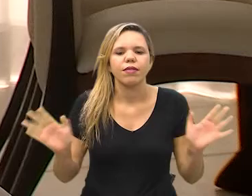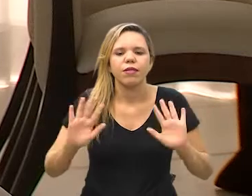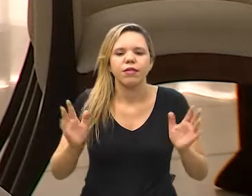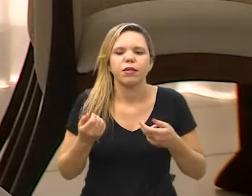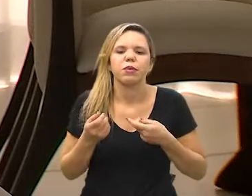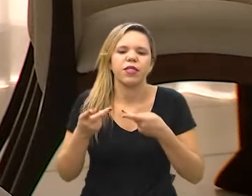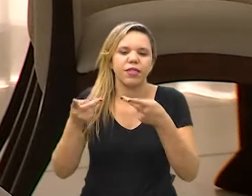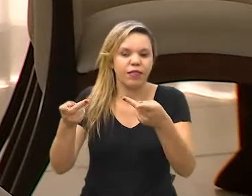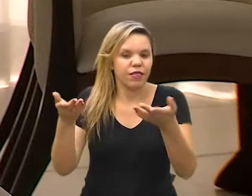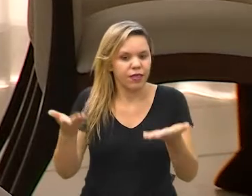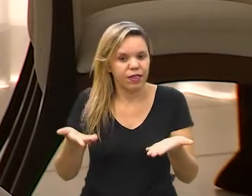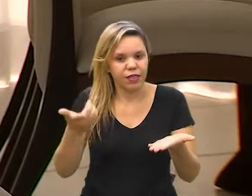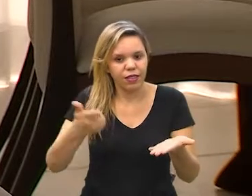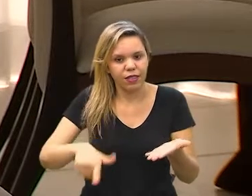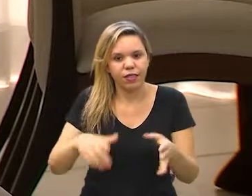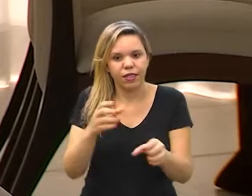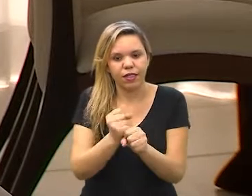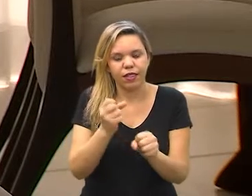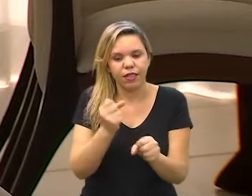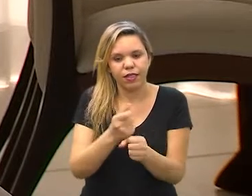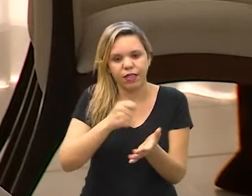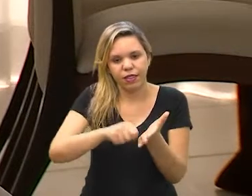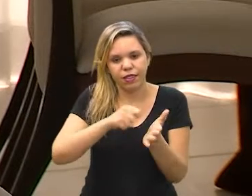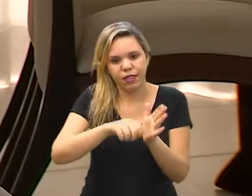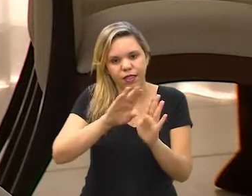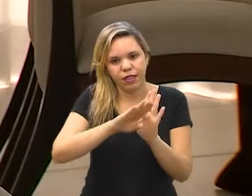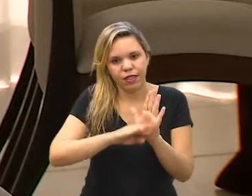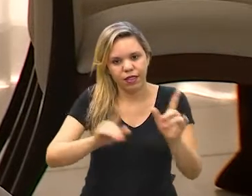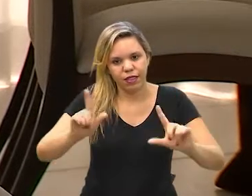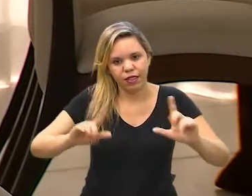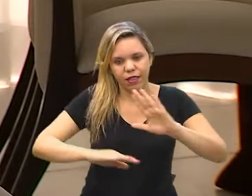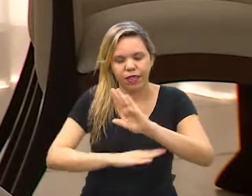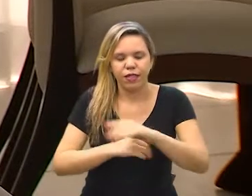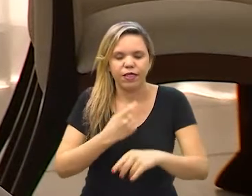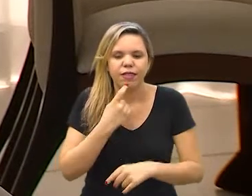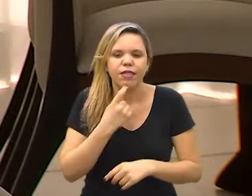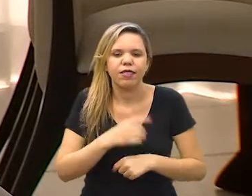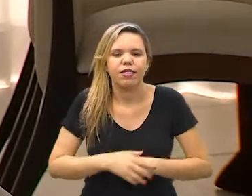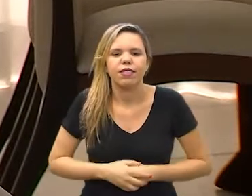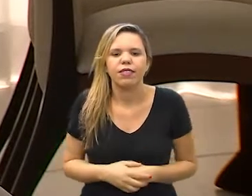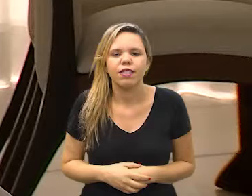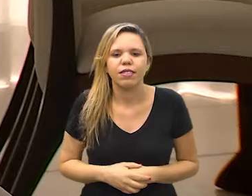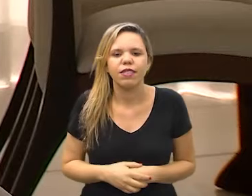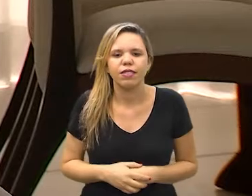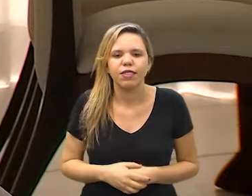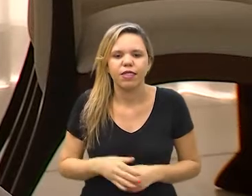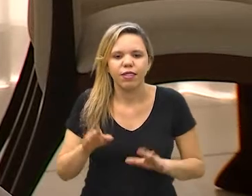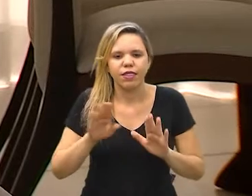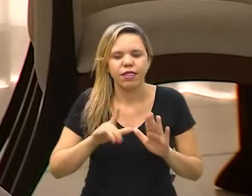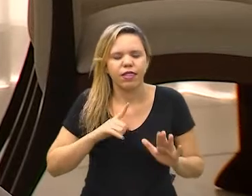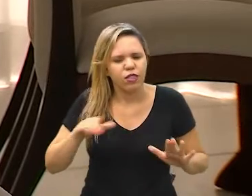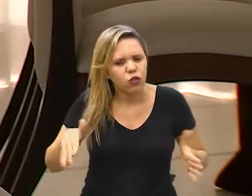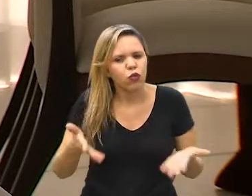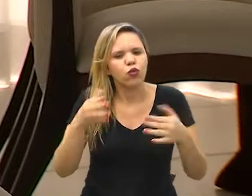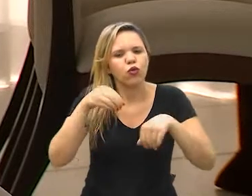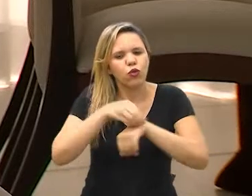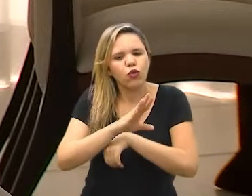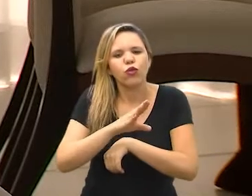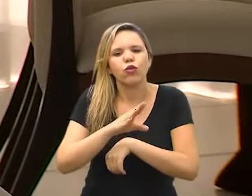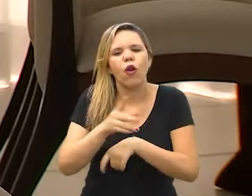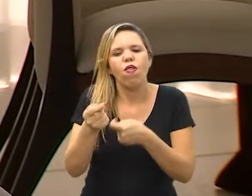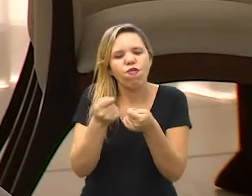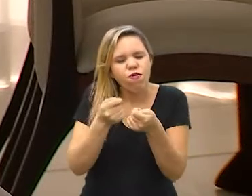Olá, seja muito bem-vindo a mais um Na Ponta do Lápis, aqui na TV Câmara Campinas. Esse programa que dá todas as dicas